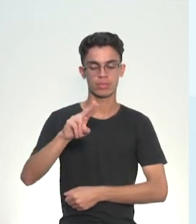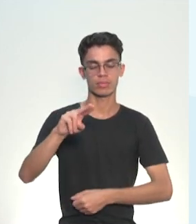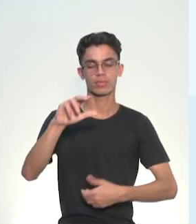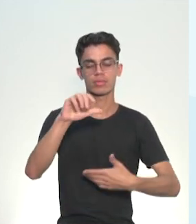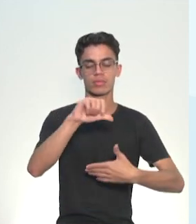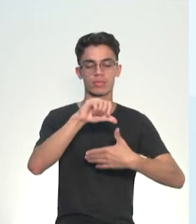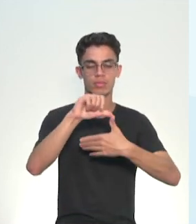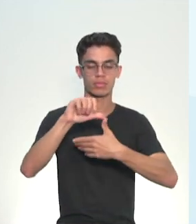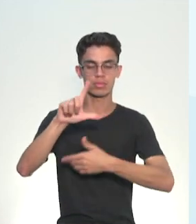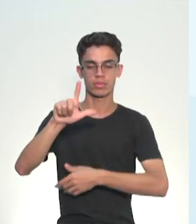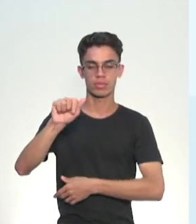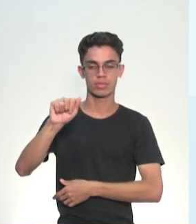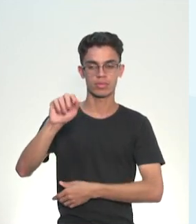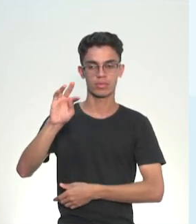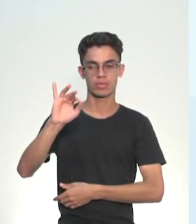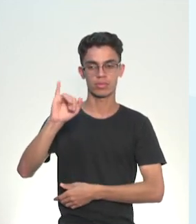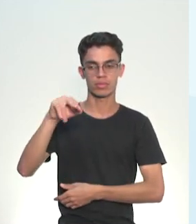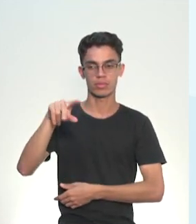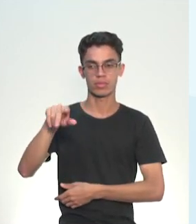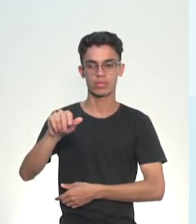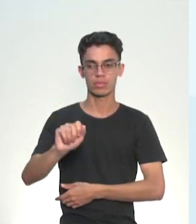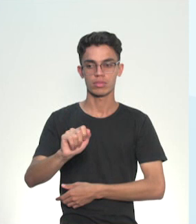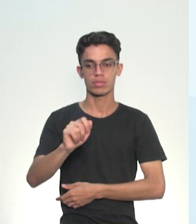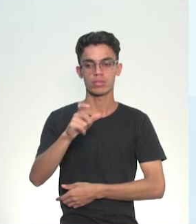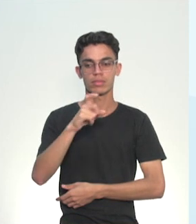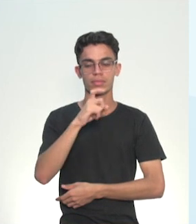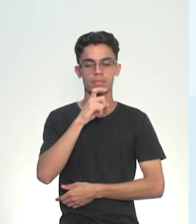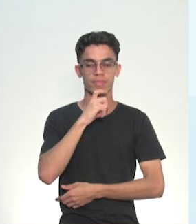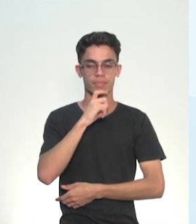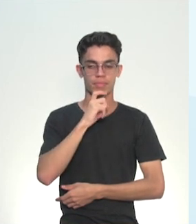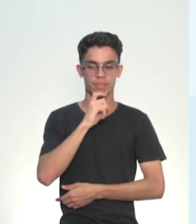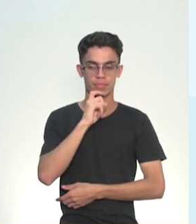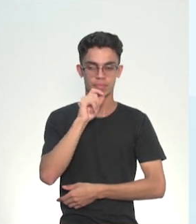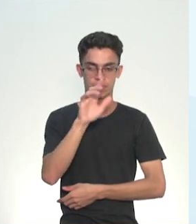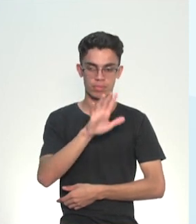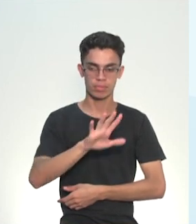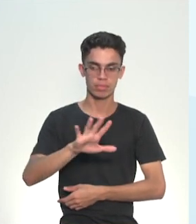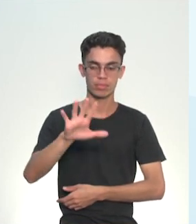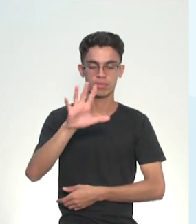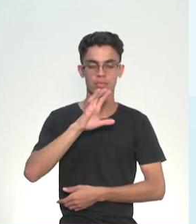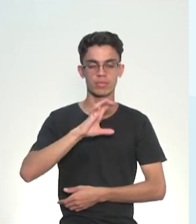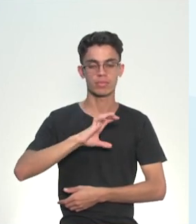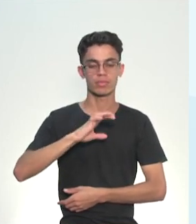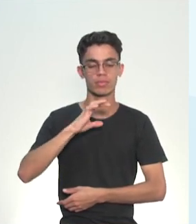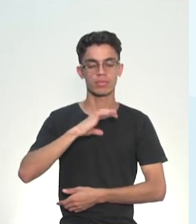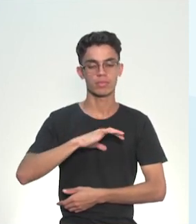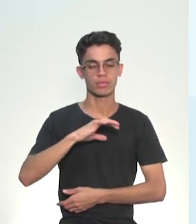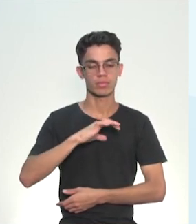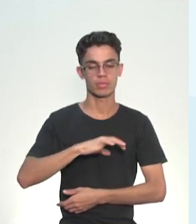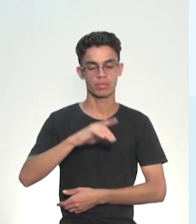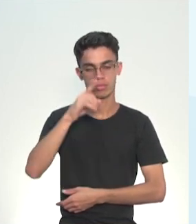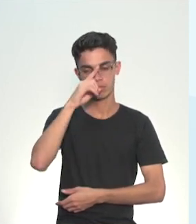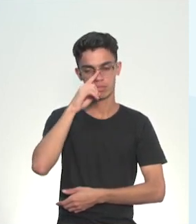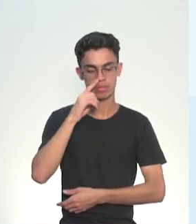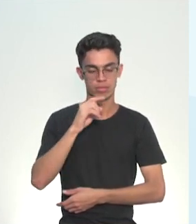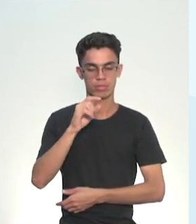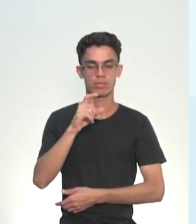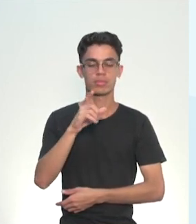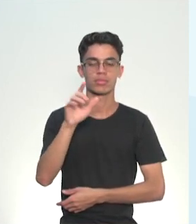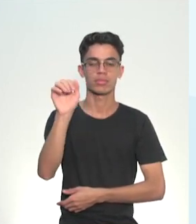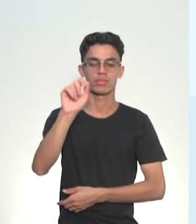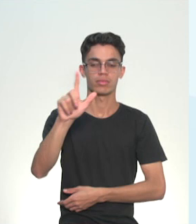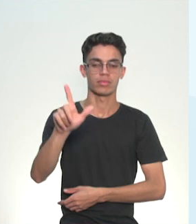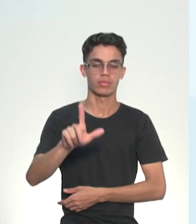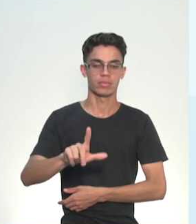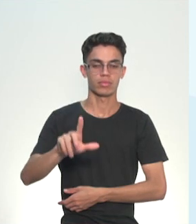o espanhol em verde, né, que domina aí a região da América Latina, o português em amarelo, e aí nós temos o azul aqui